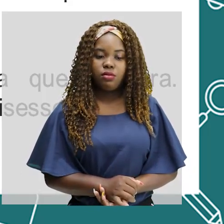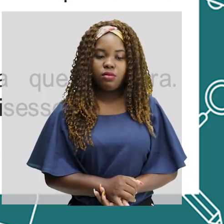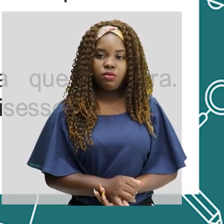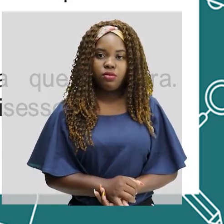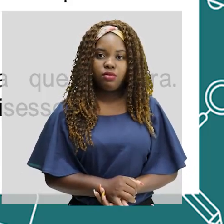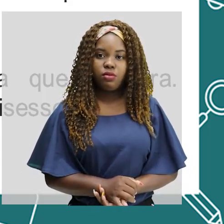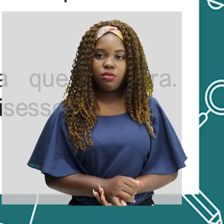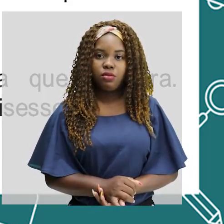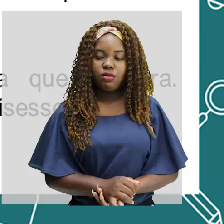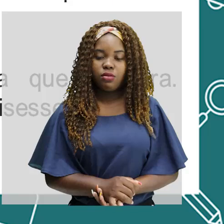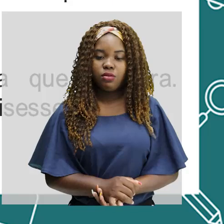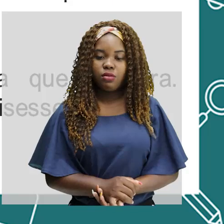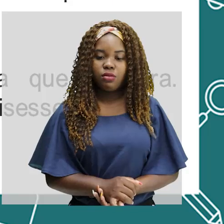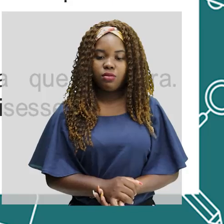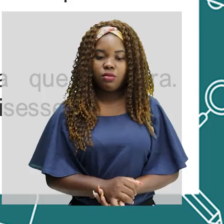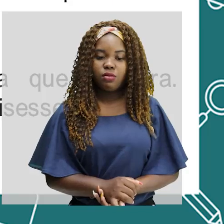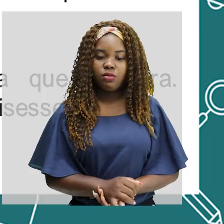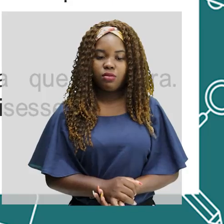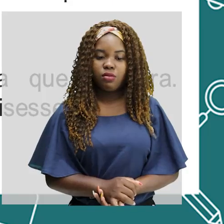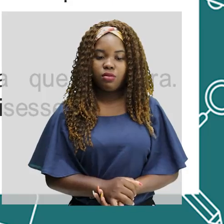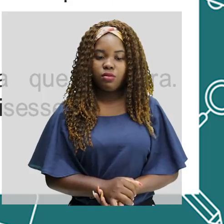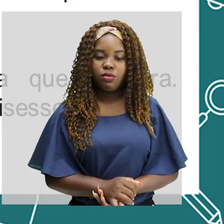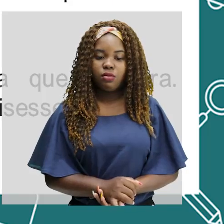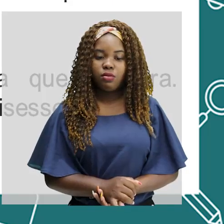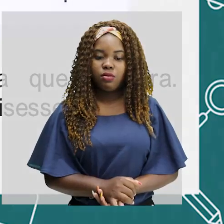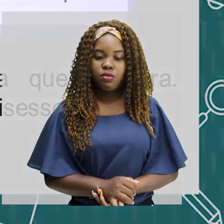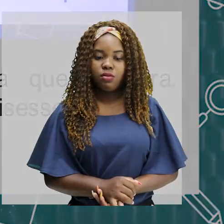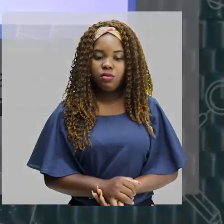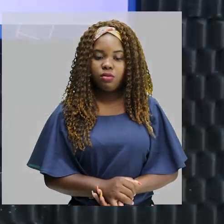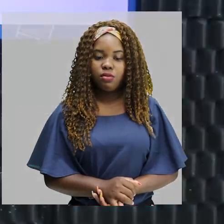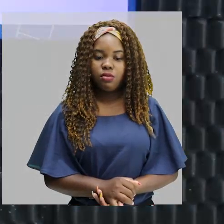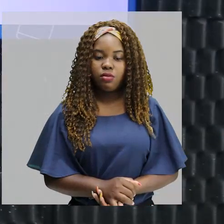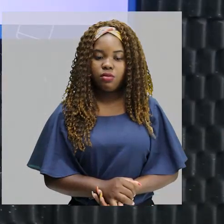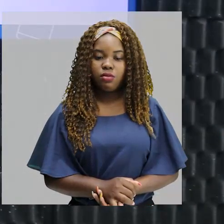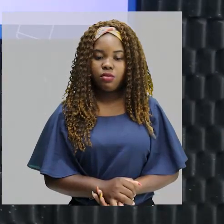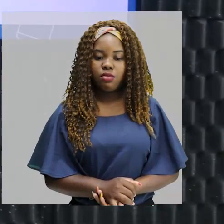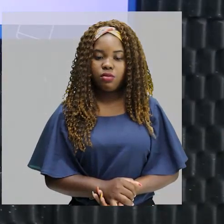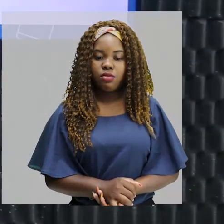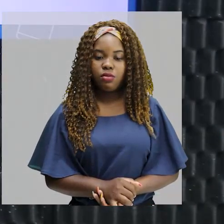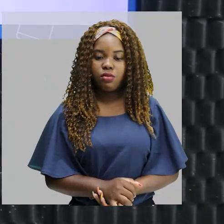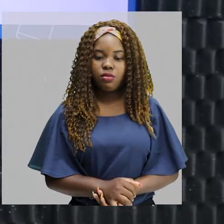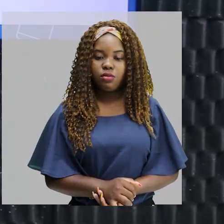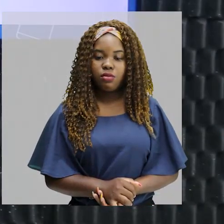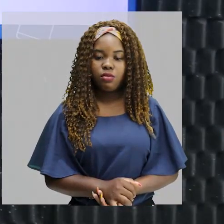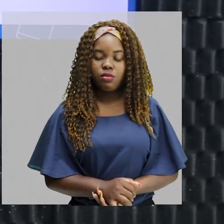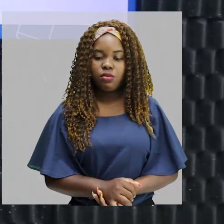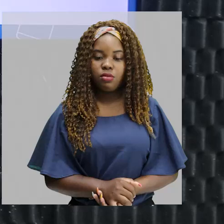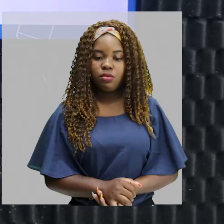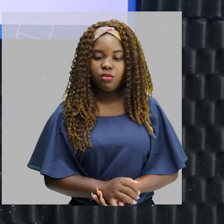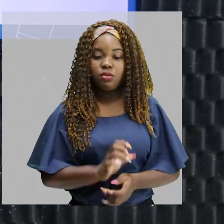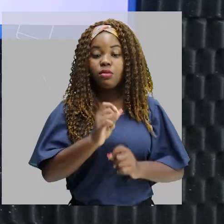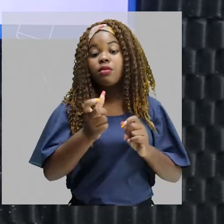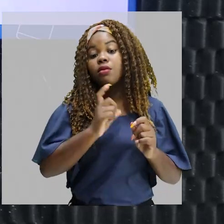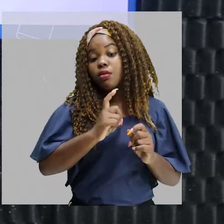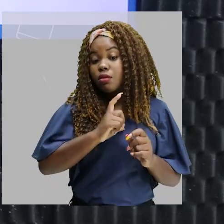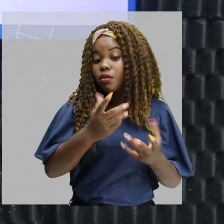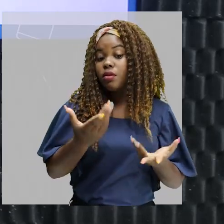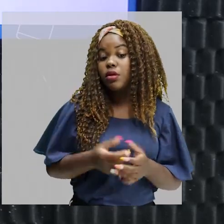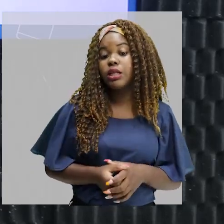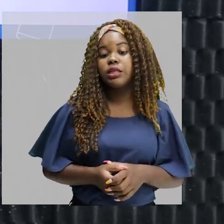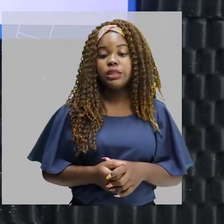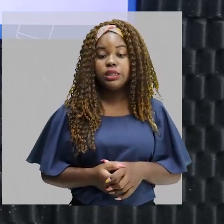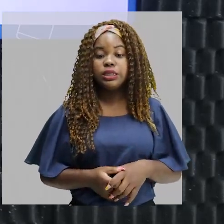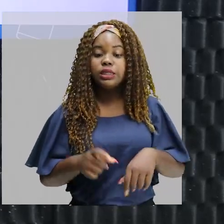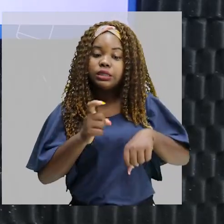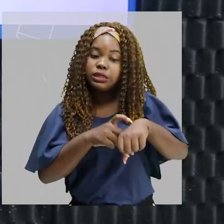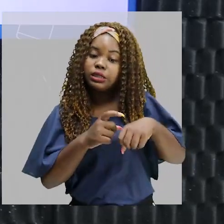comendo ou o pretérito imperfeito do indicativo que estava comendo. Então, o que vem ser esse tempo verbal